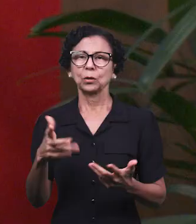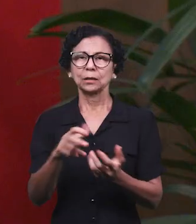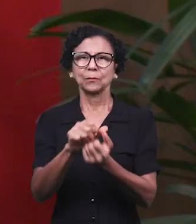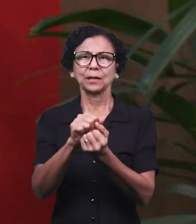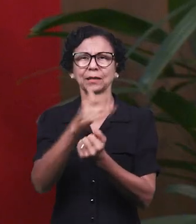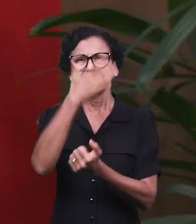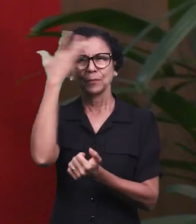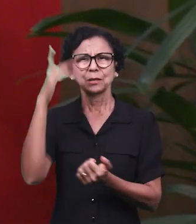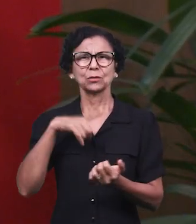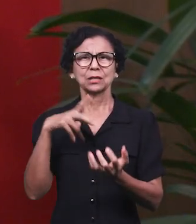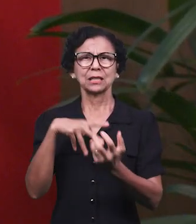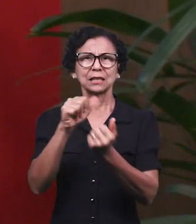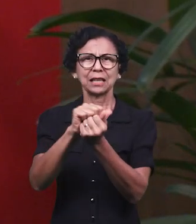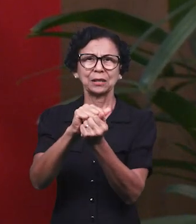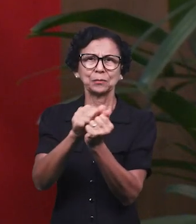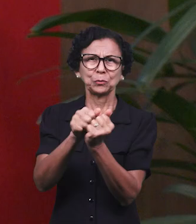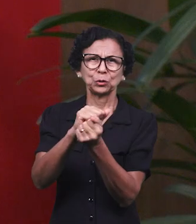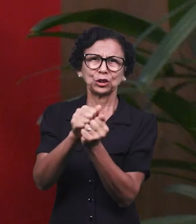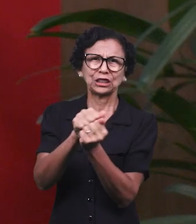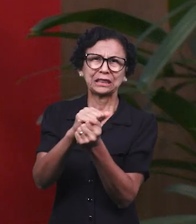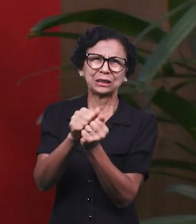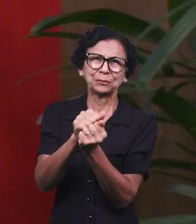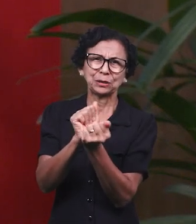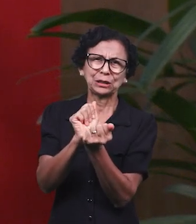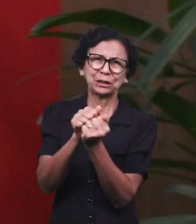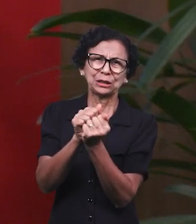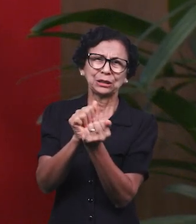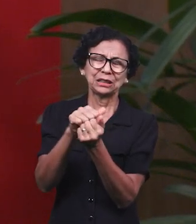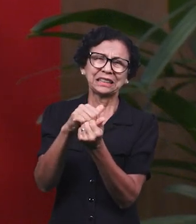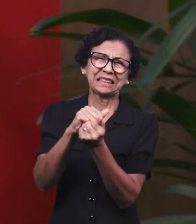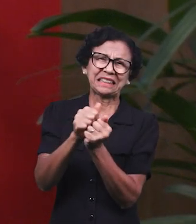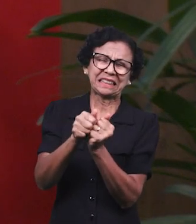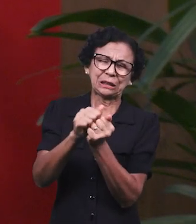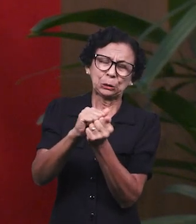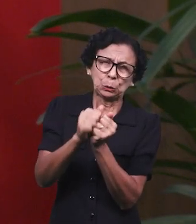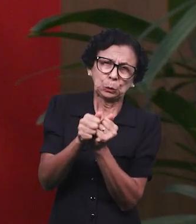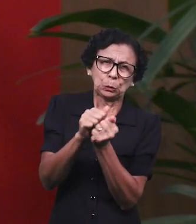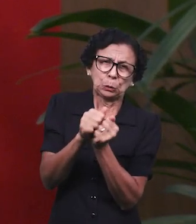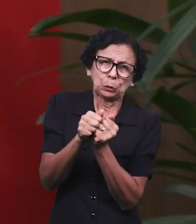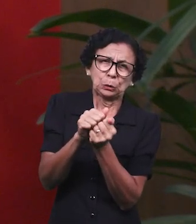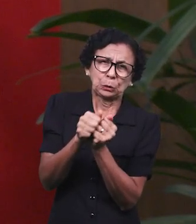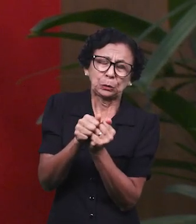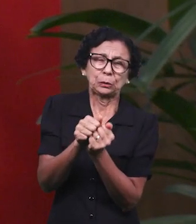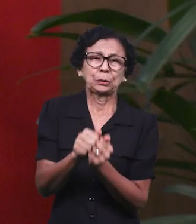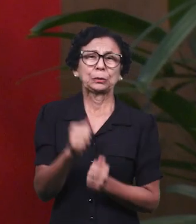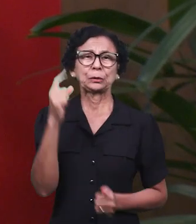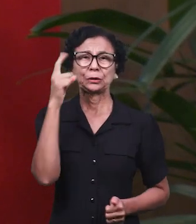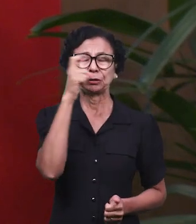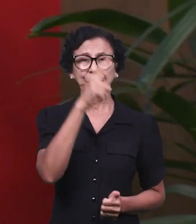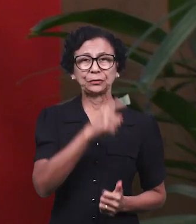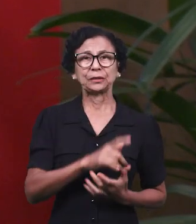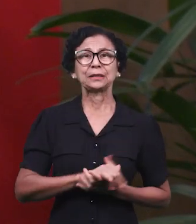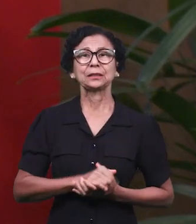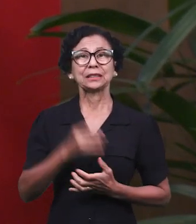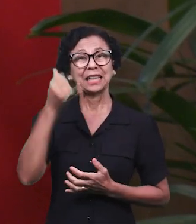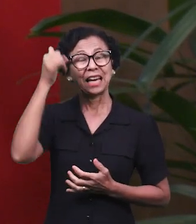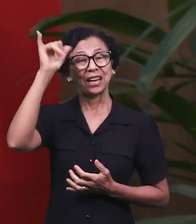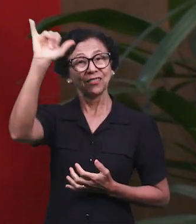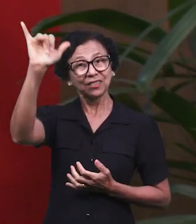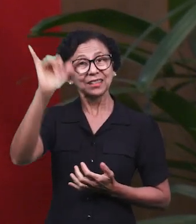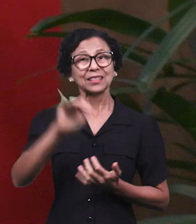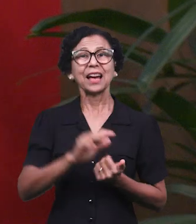preciso ter um acompanhamento maior desses pacientes e também é preciso utilizar alguns aparelhos para